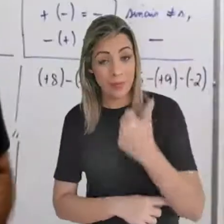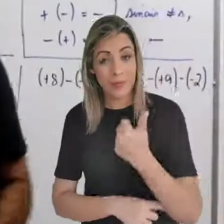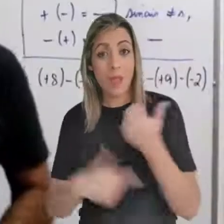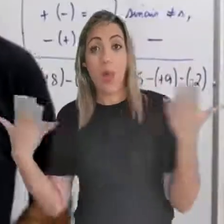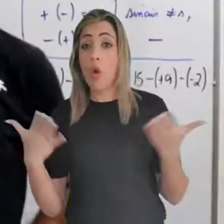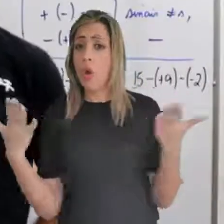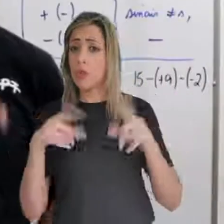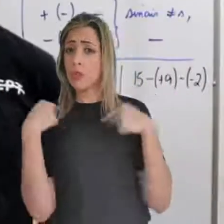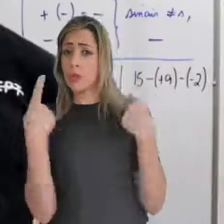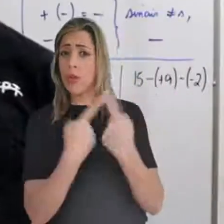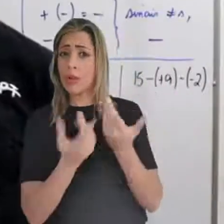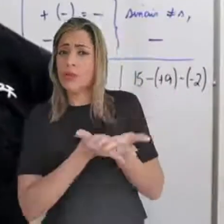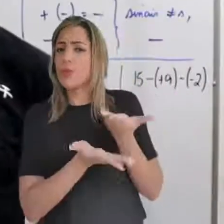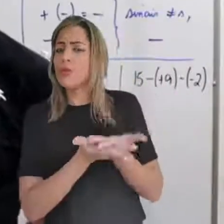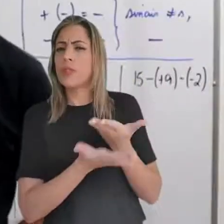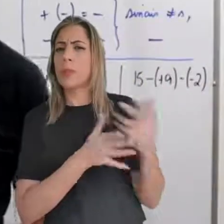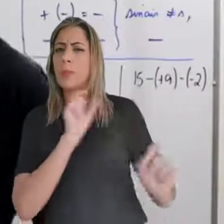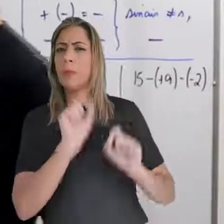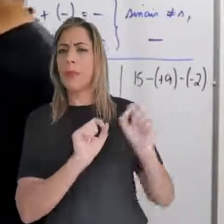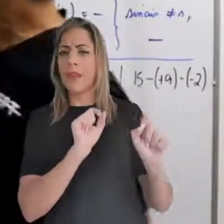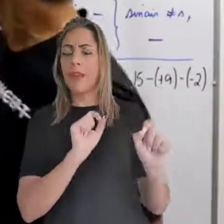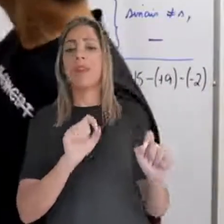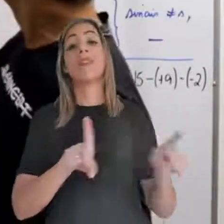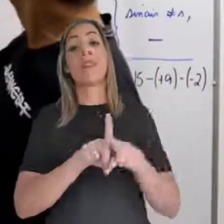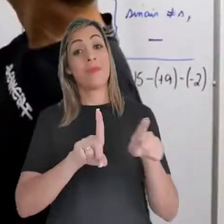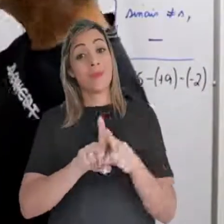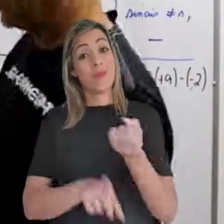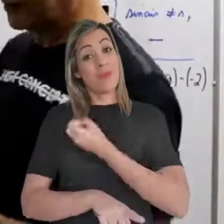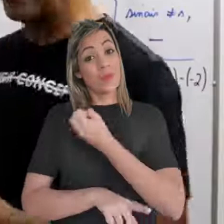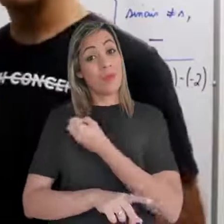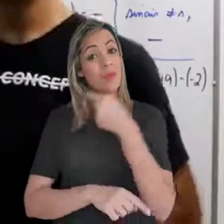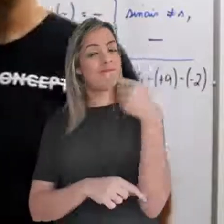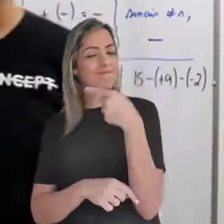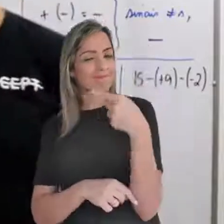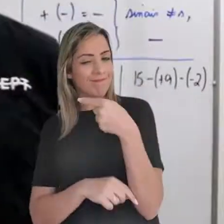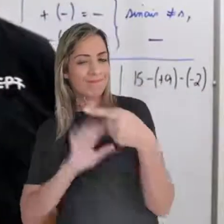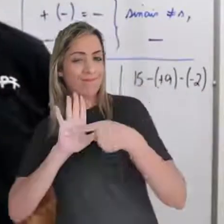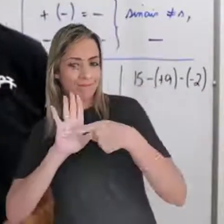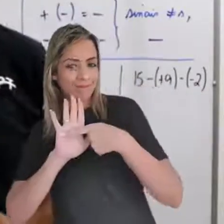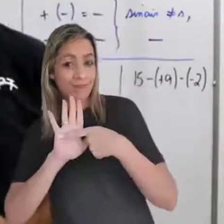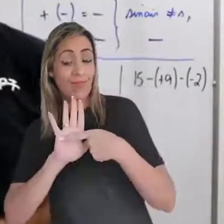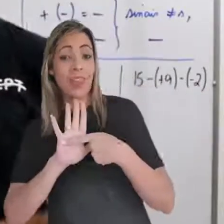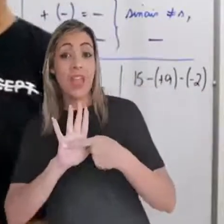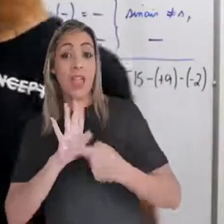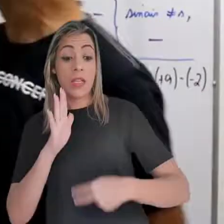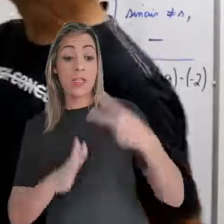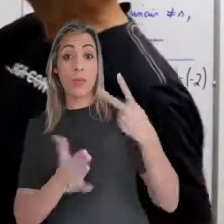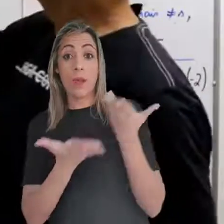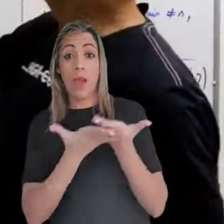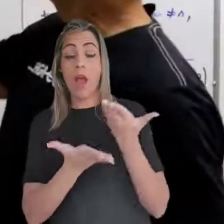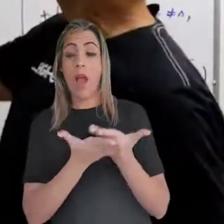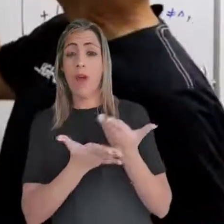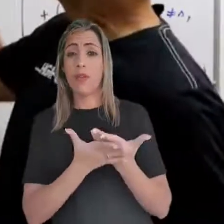Olá galera, tudo bem? Hoje estaremos trabalhando também com números negativos, a nossa segunda aula